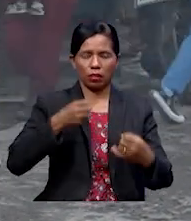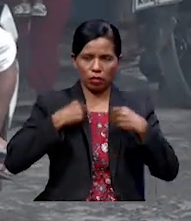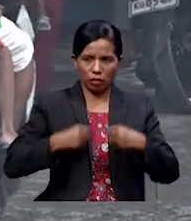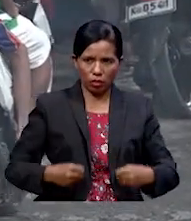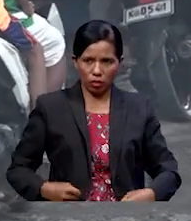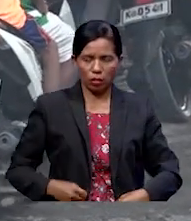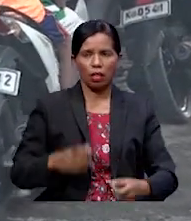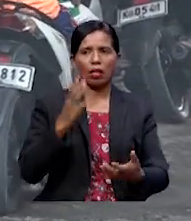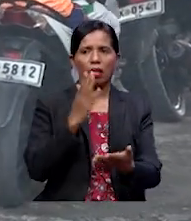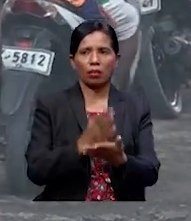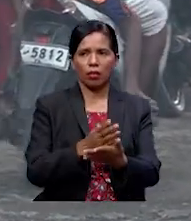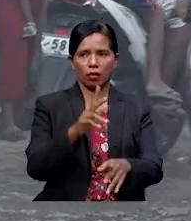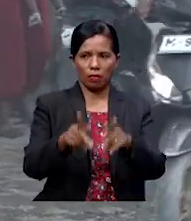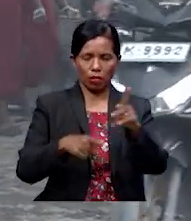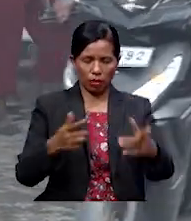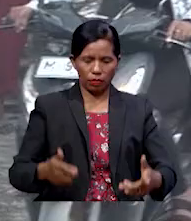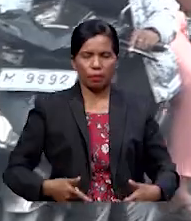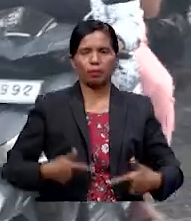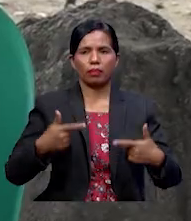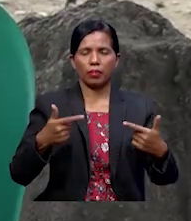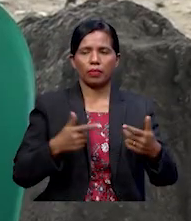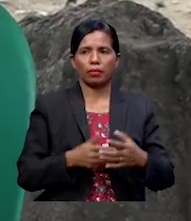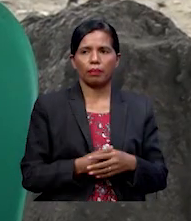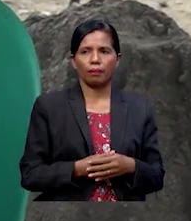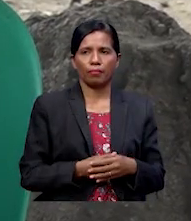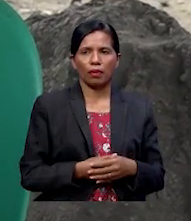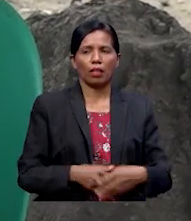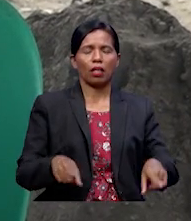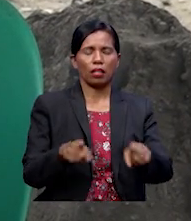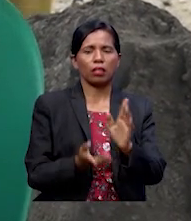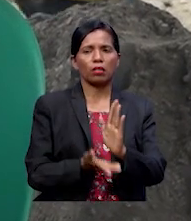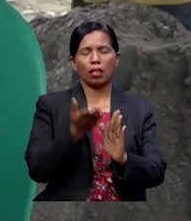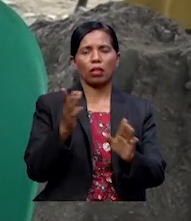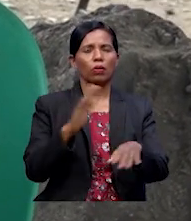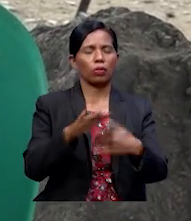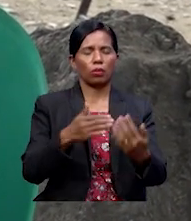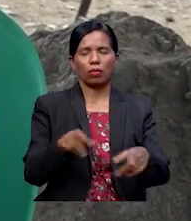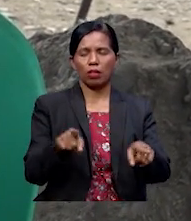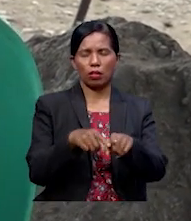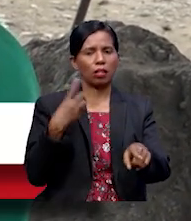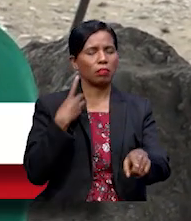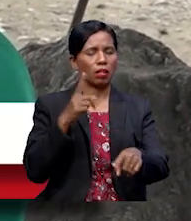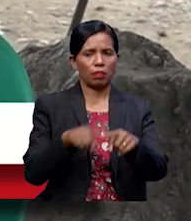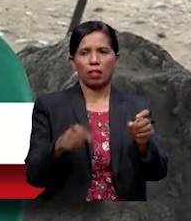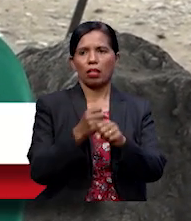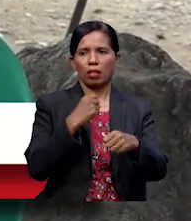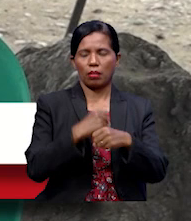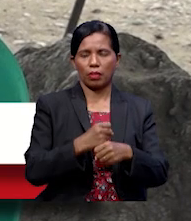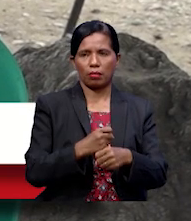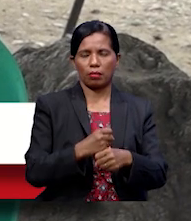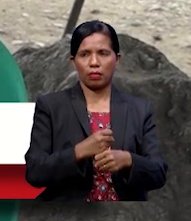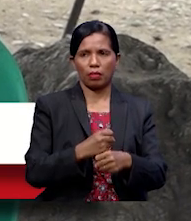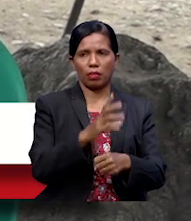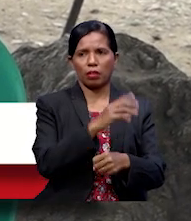no habadak espeta saun moris no buat sene sai ho tuhan sene am lebe le hala buat tidak tamba khas mo sam si usa